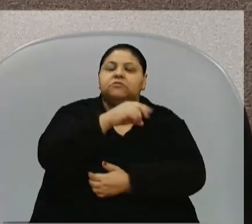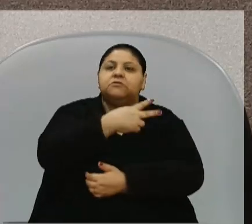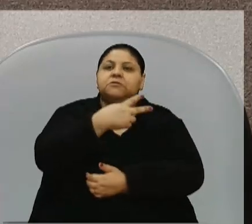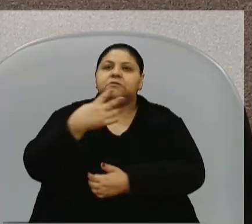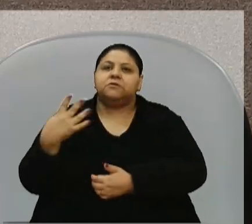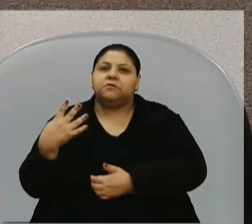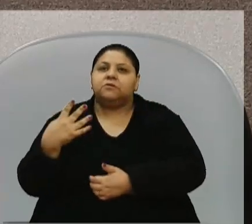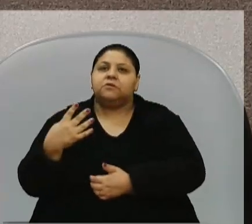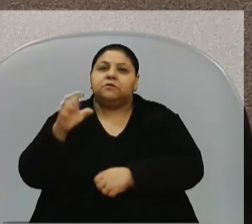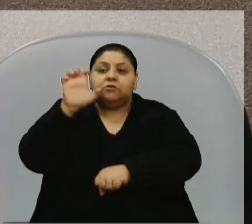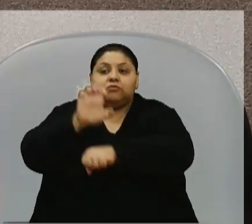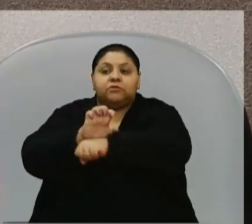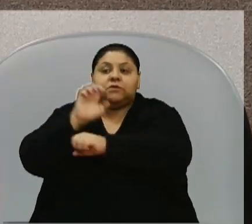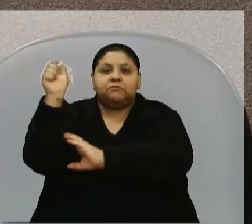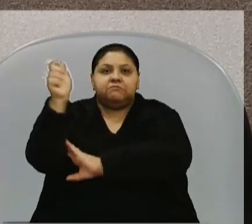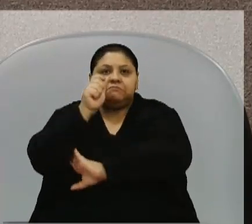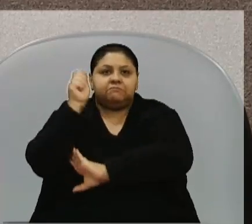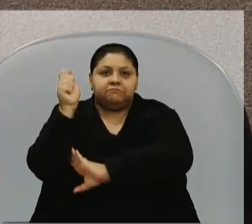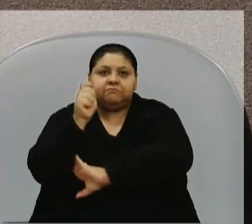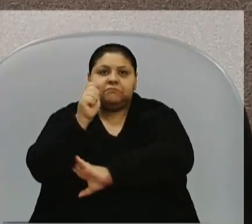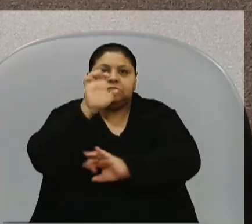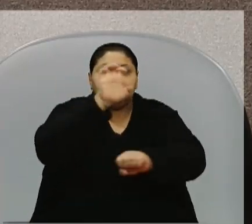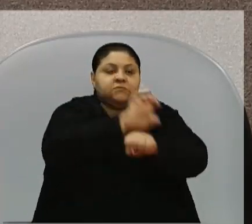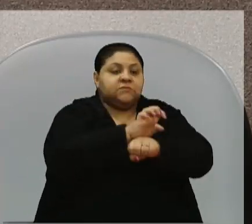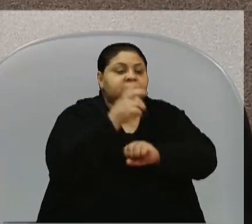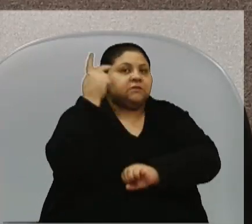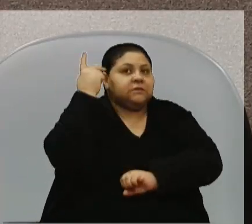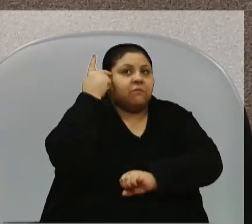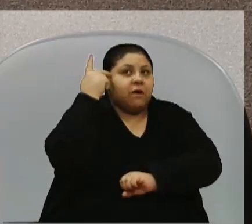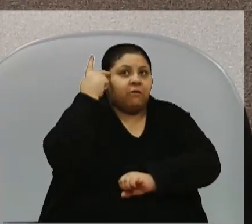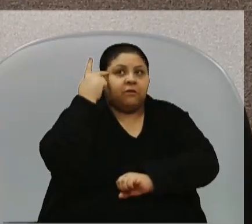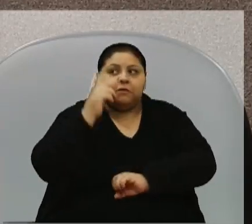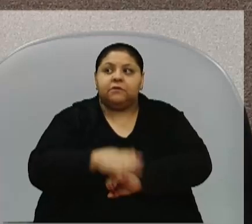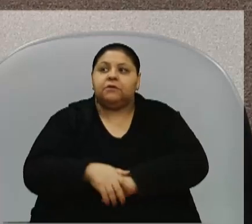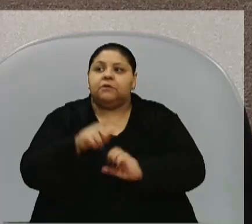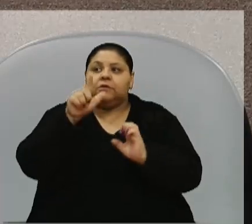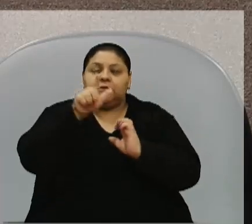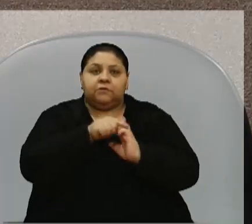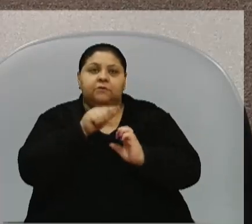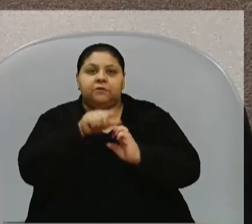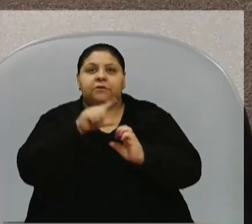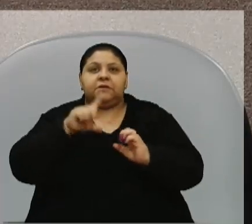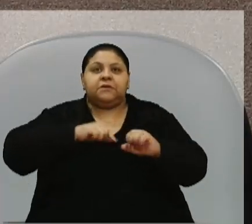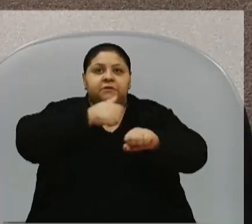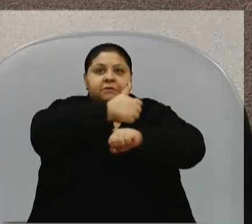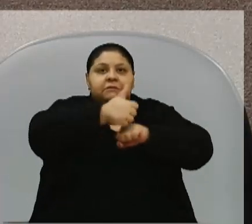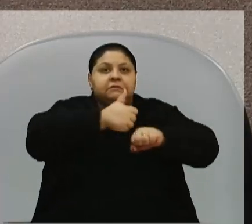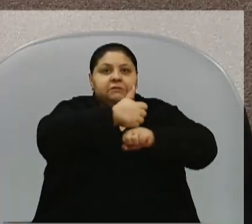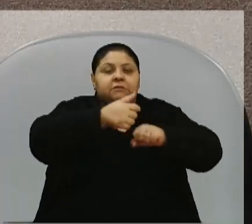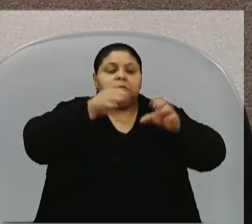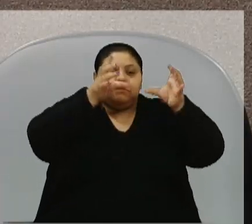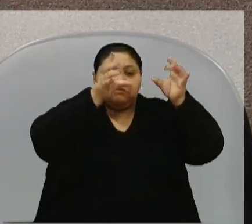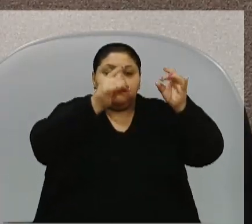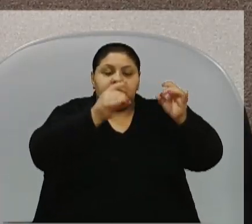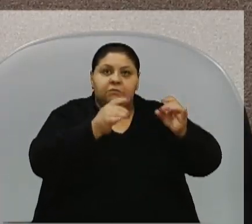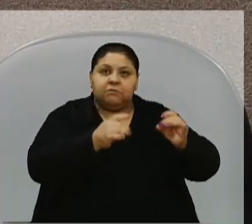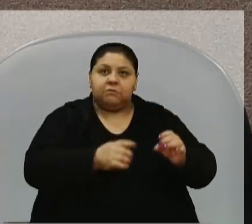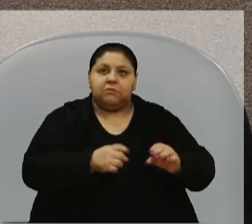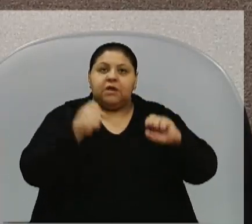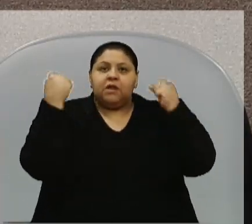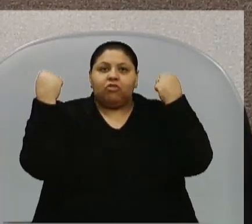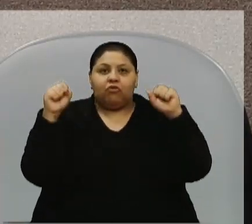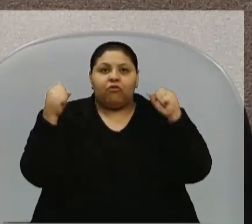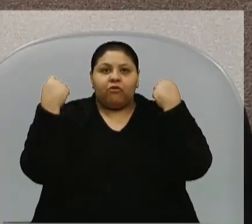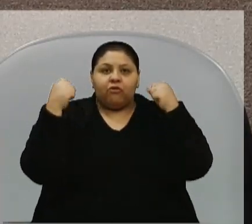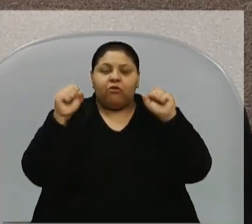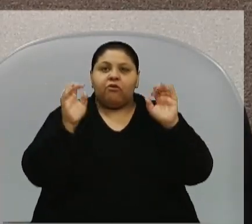2024 e no estado do Rio Grande do Sul e no estado de São Paulo. A empresa conta com profissionais especializados em educação física